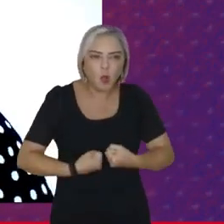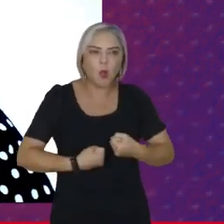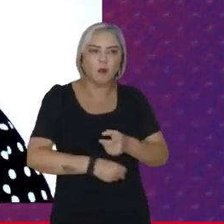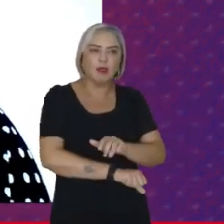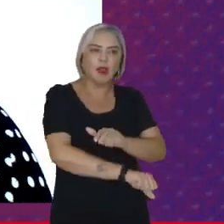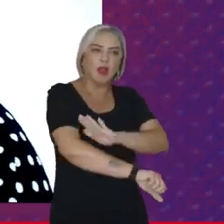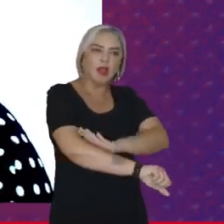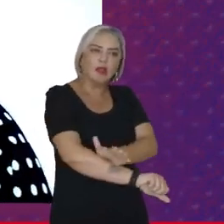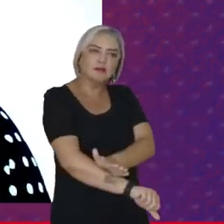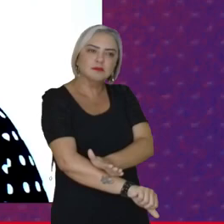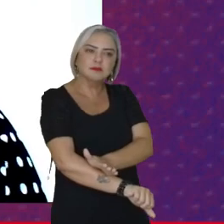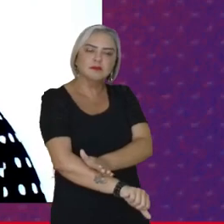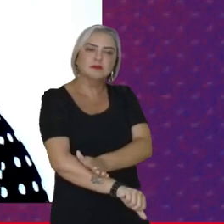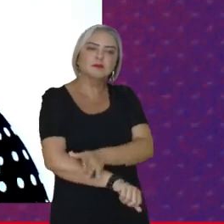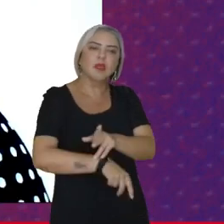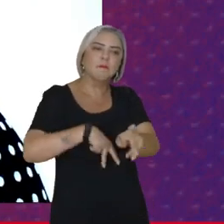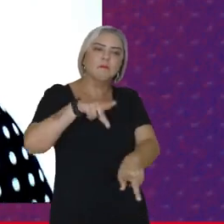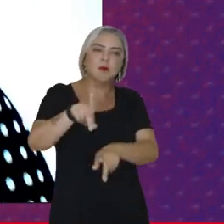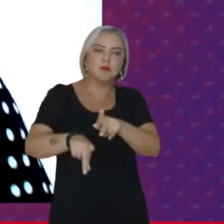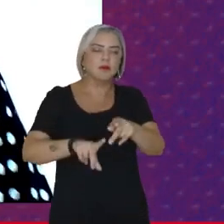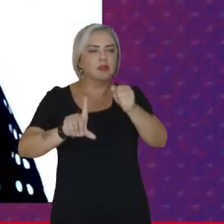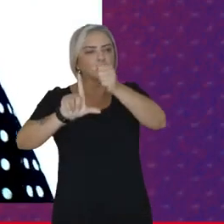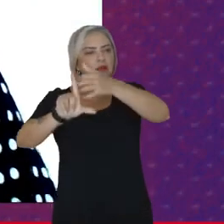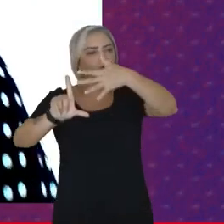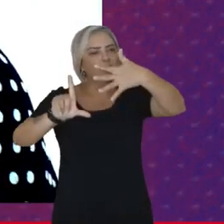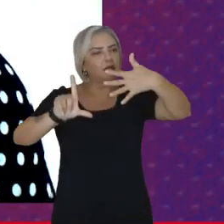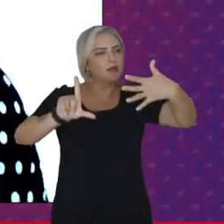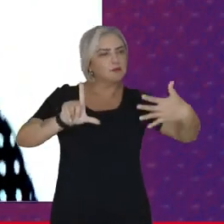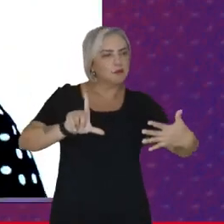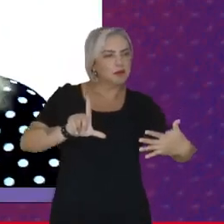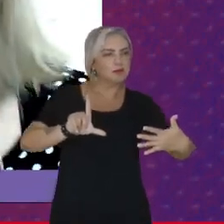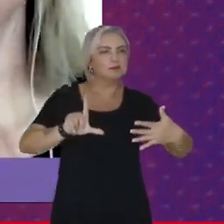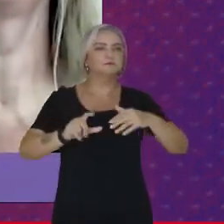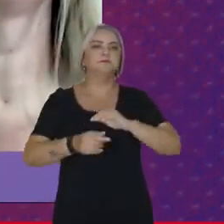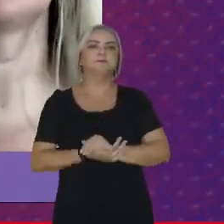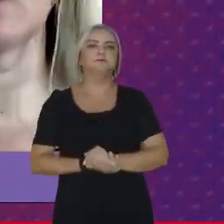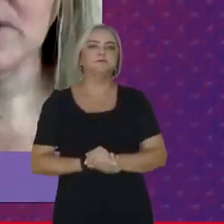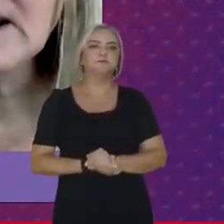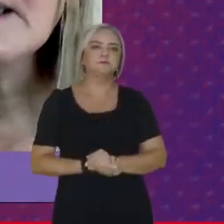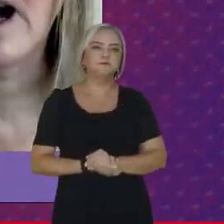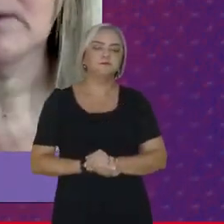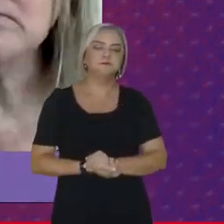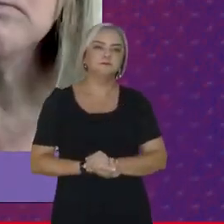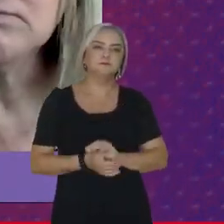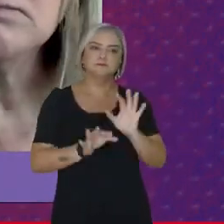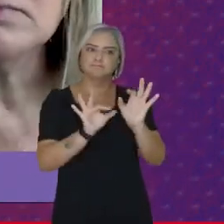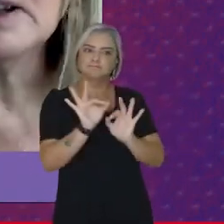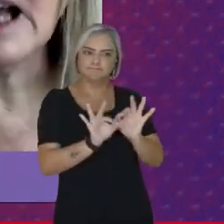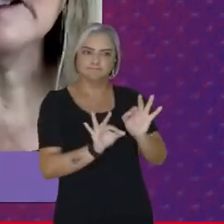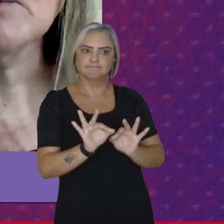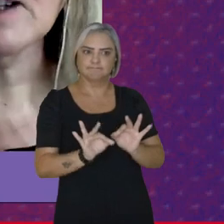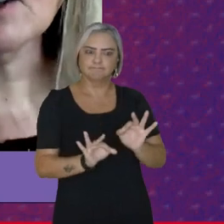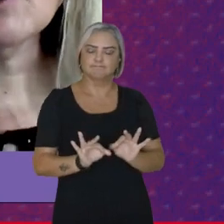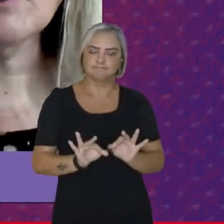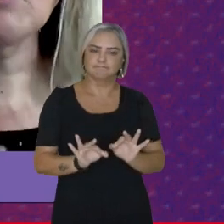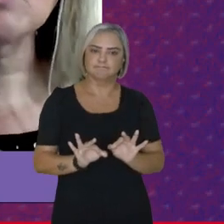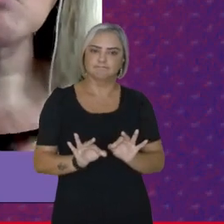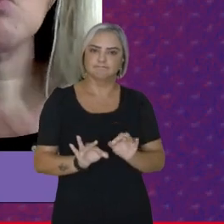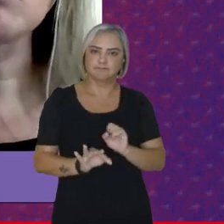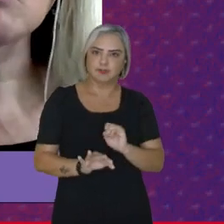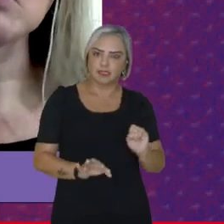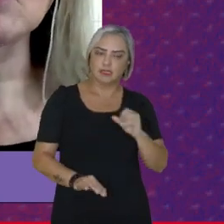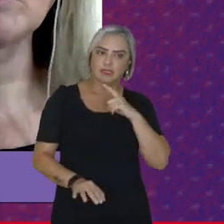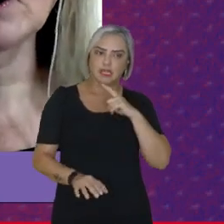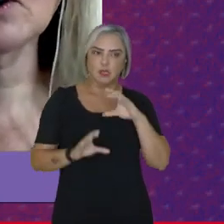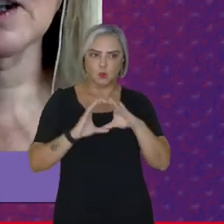racismo, população LGBTQIA+, se organizar. Né? Então, se a gente tem